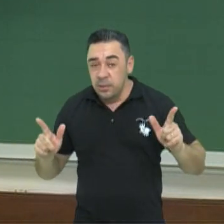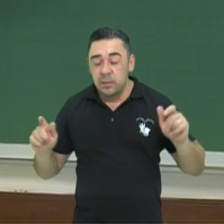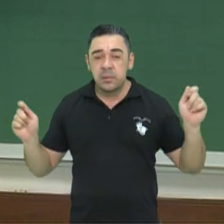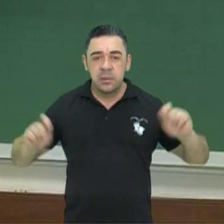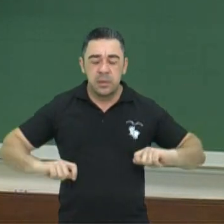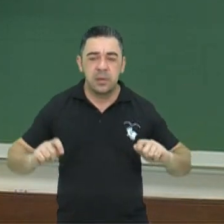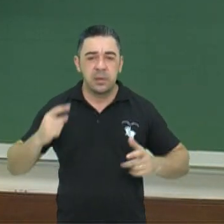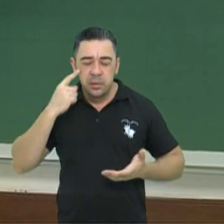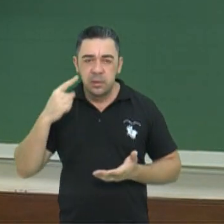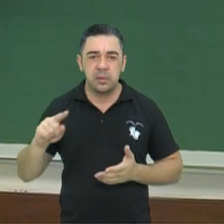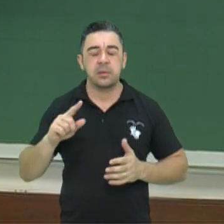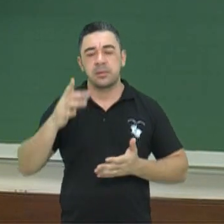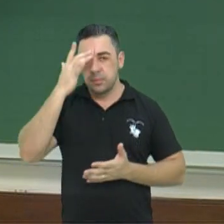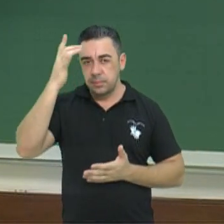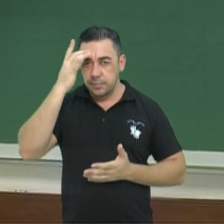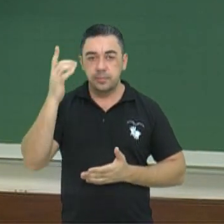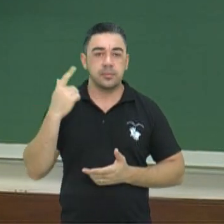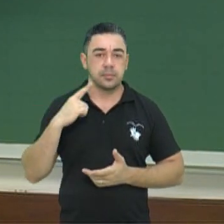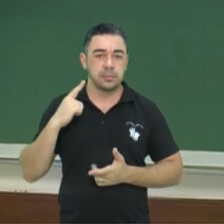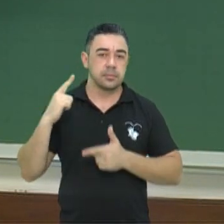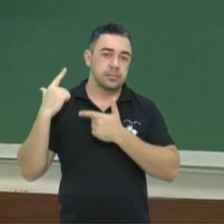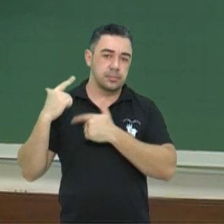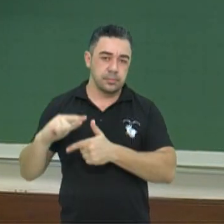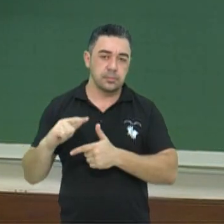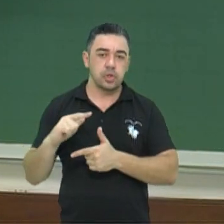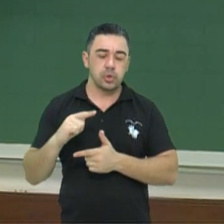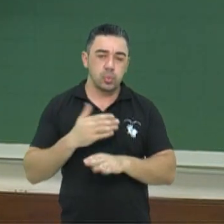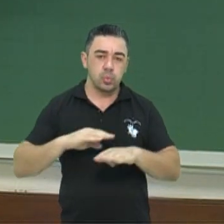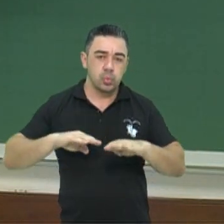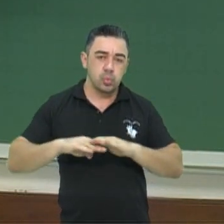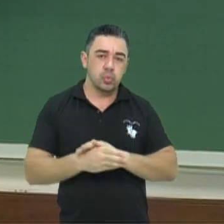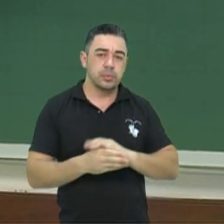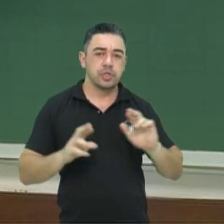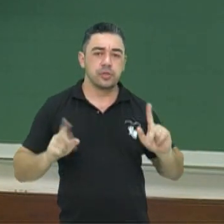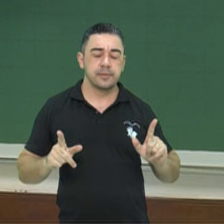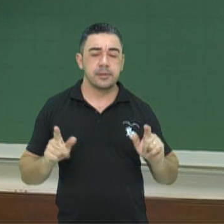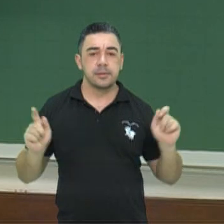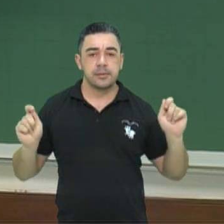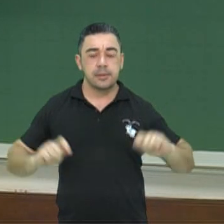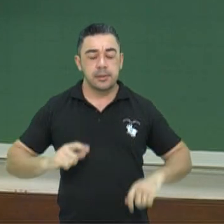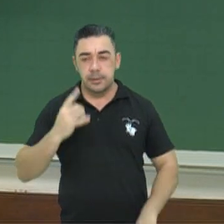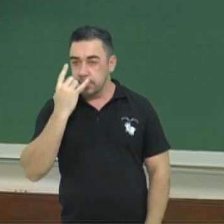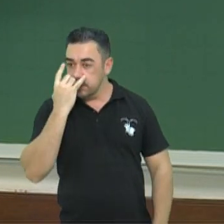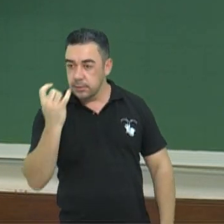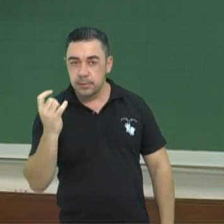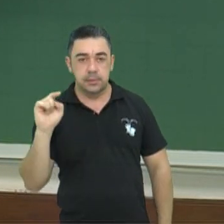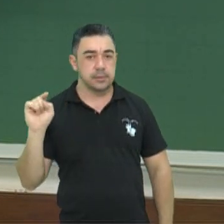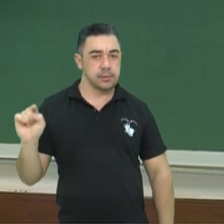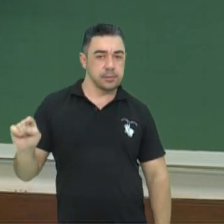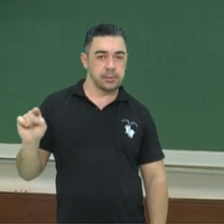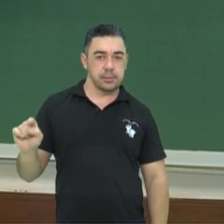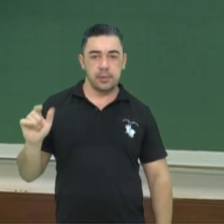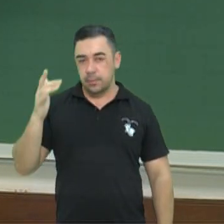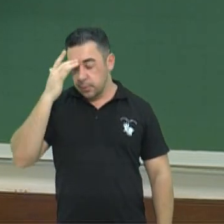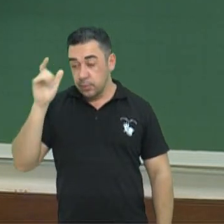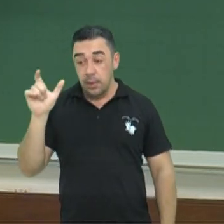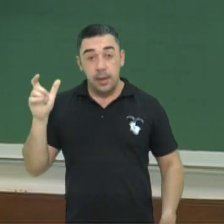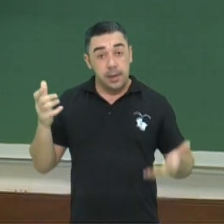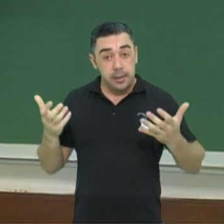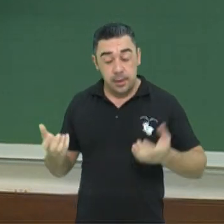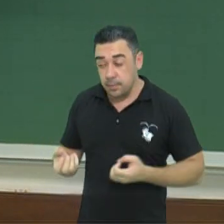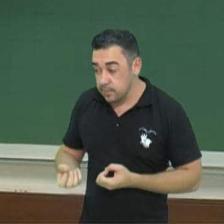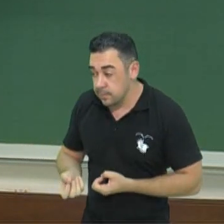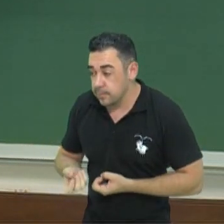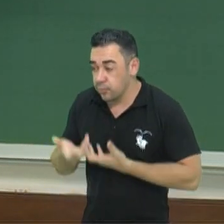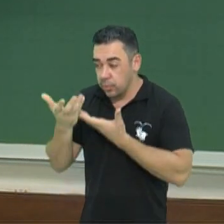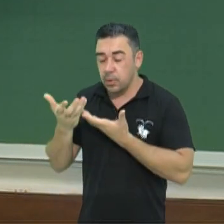Nós conseguimos ver pessoas que têm tradições diferentes. E isso chama a atenção do artista, porque ele quer levar a sua arte para